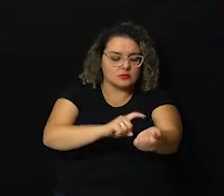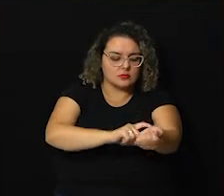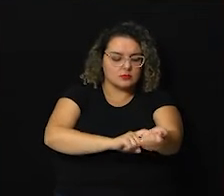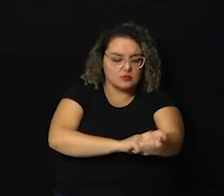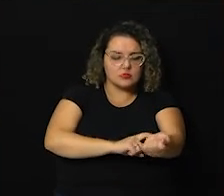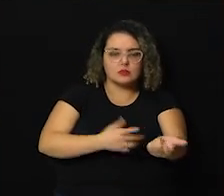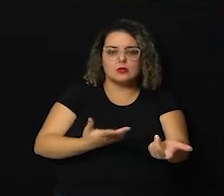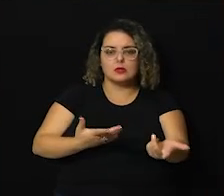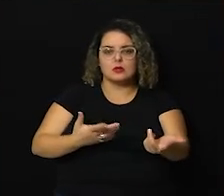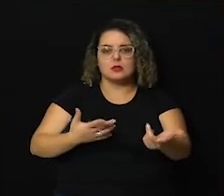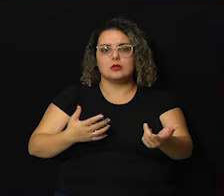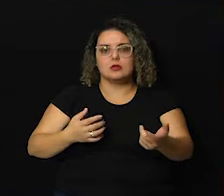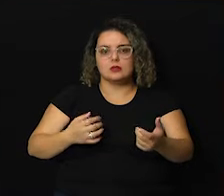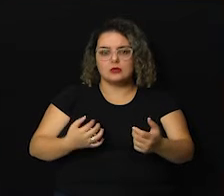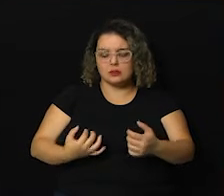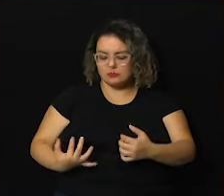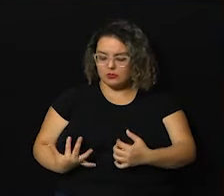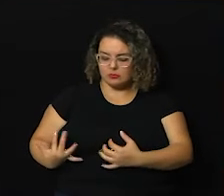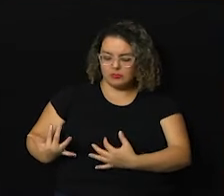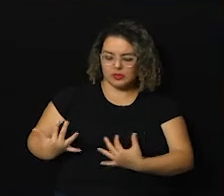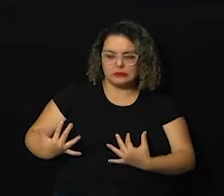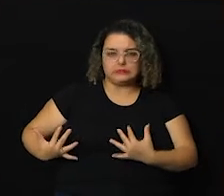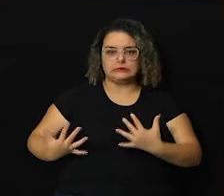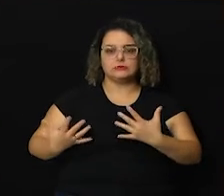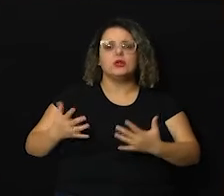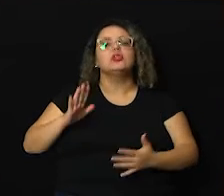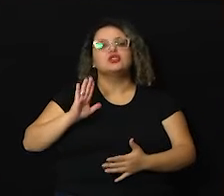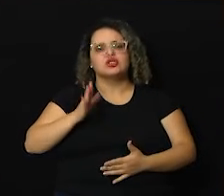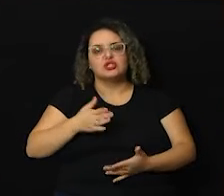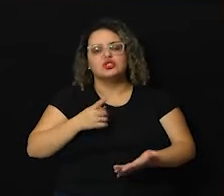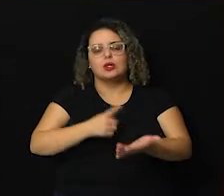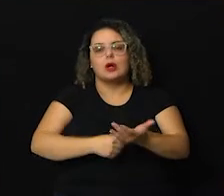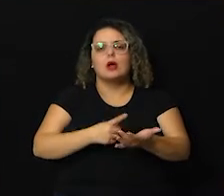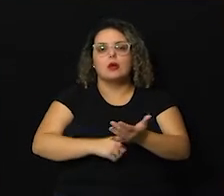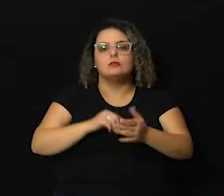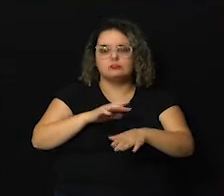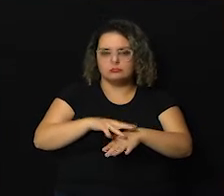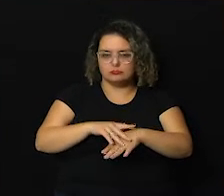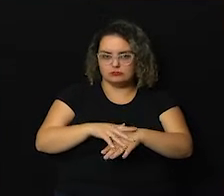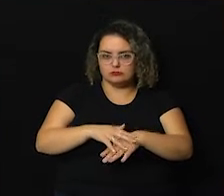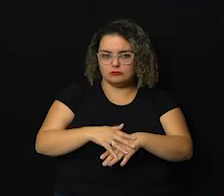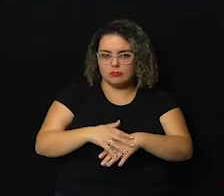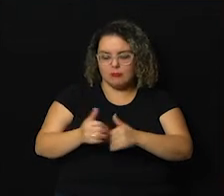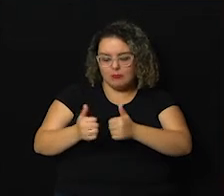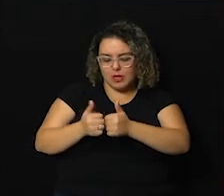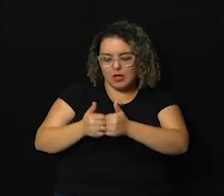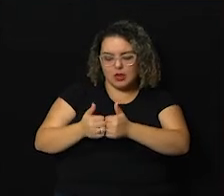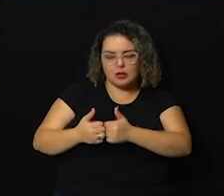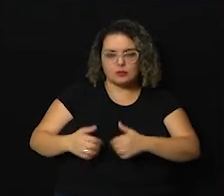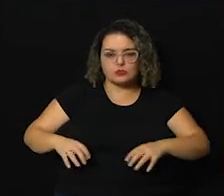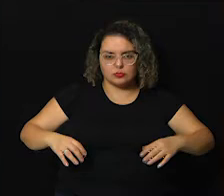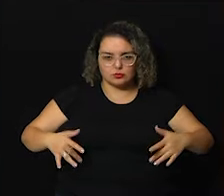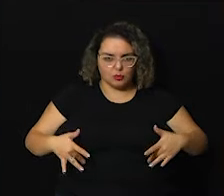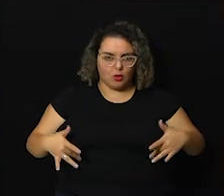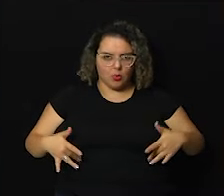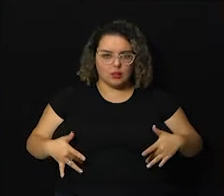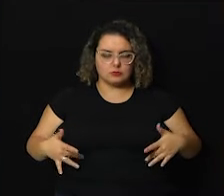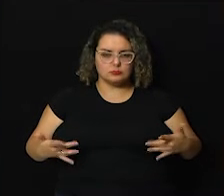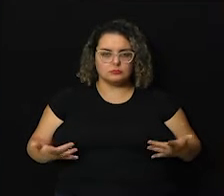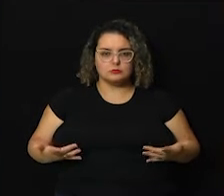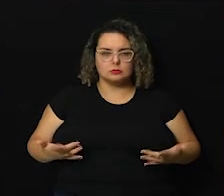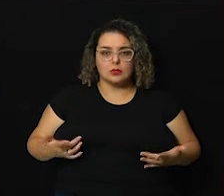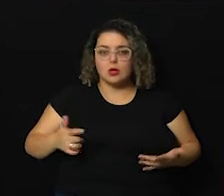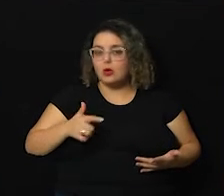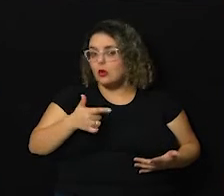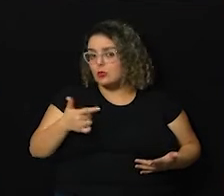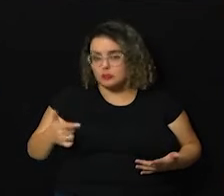ínguas, alguns gânglios já comprometidos pela doença ali do lado do rim. Nessas situações, mesmo